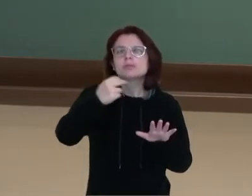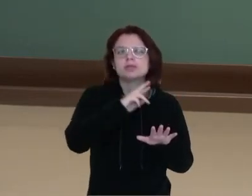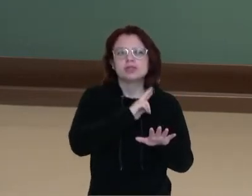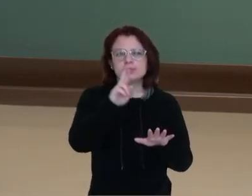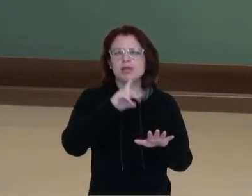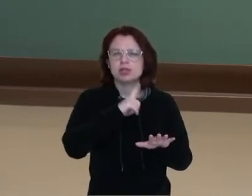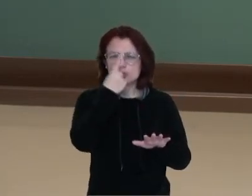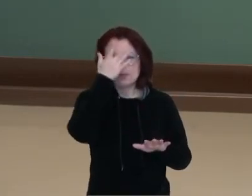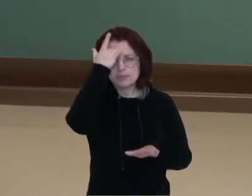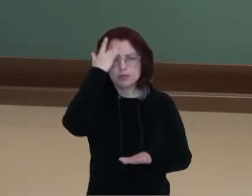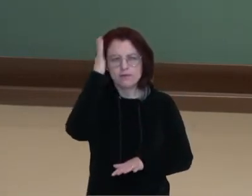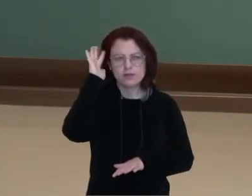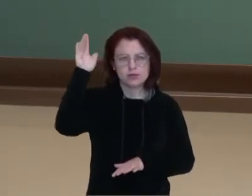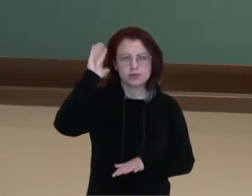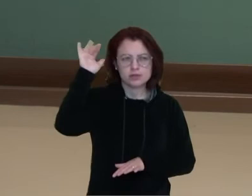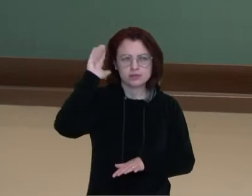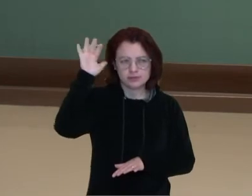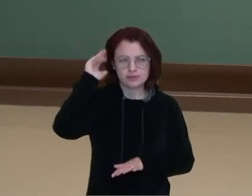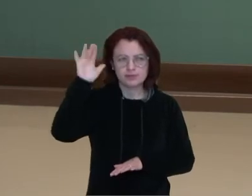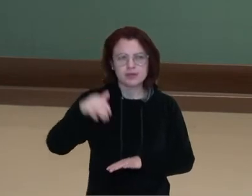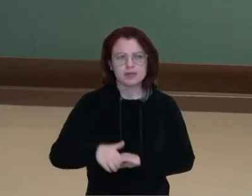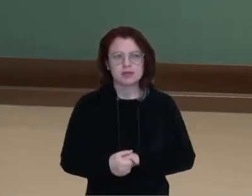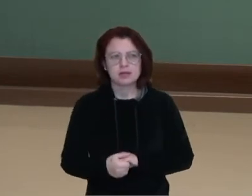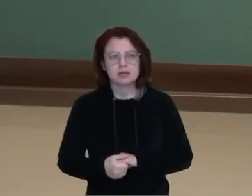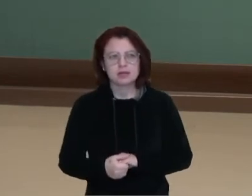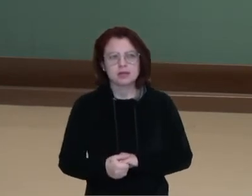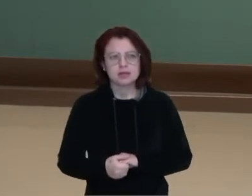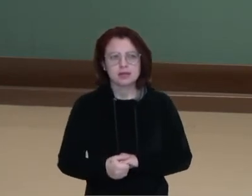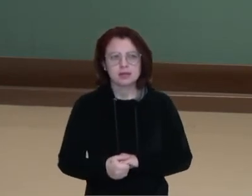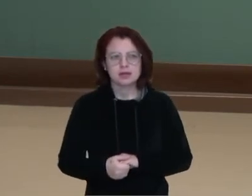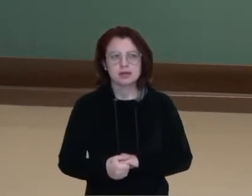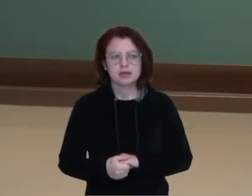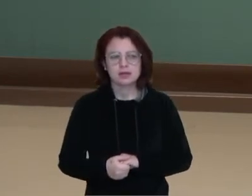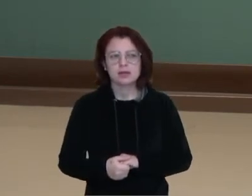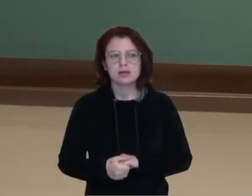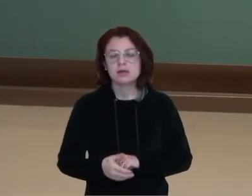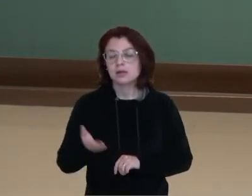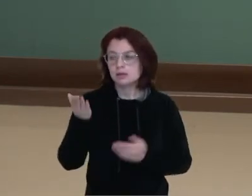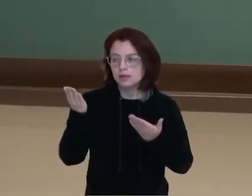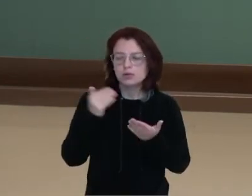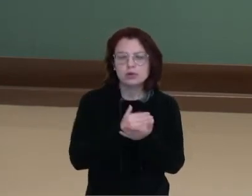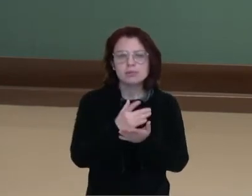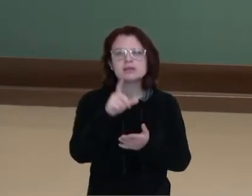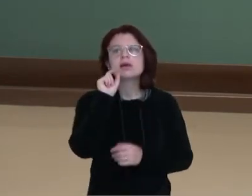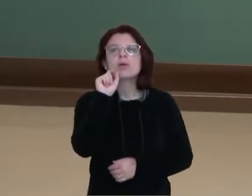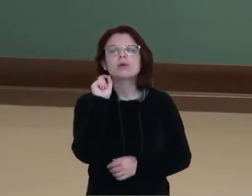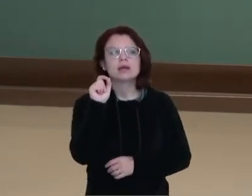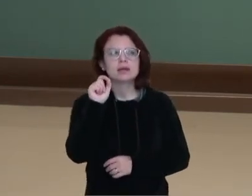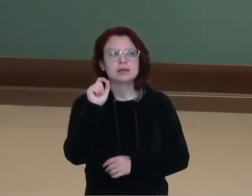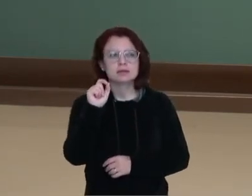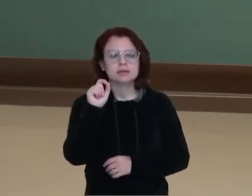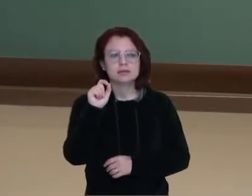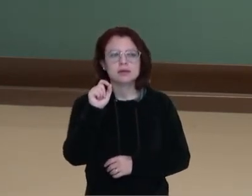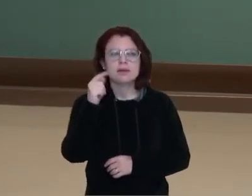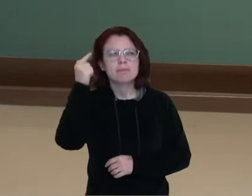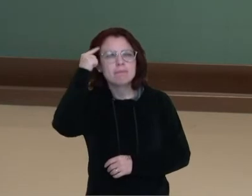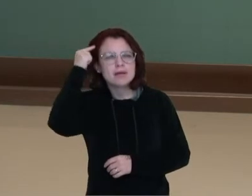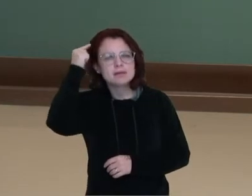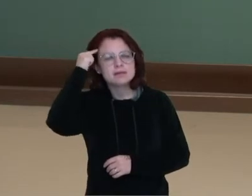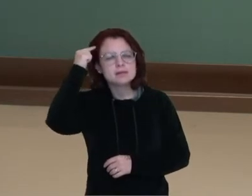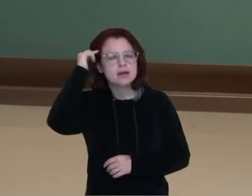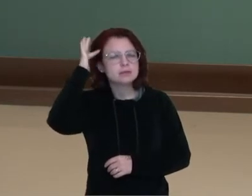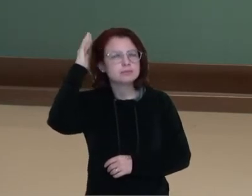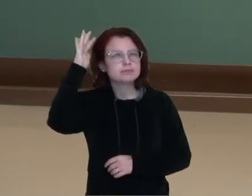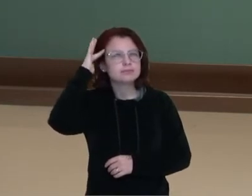8 a.C., tá? E ele começa, é um filósofo, é interessante isso, e ele começa a